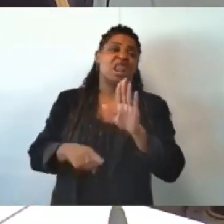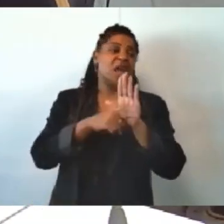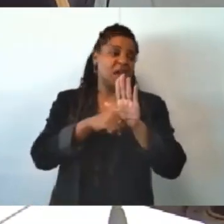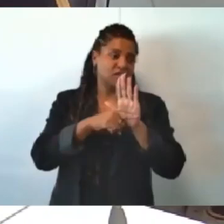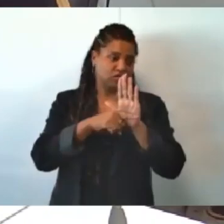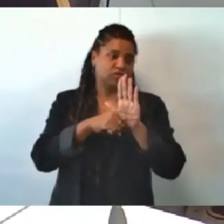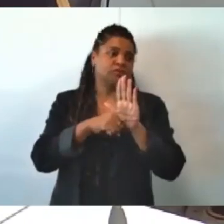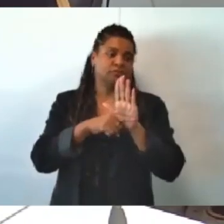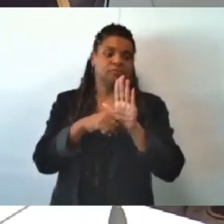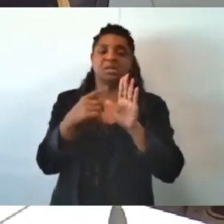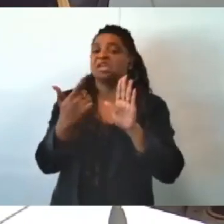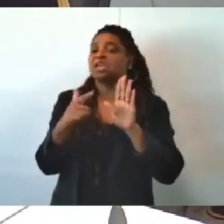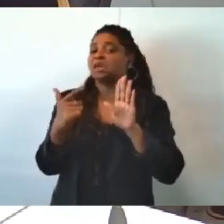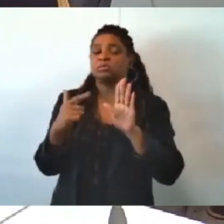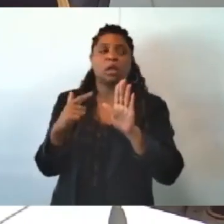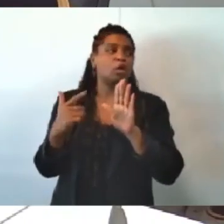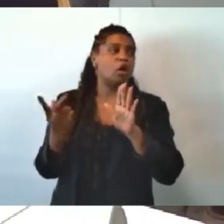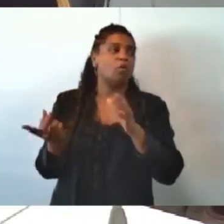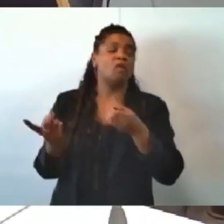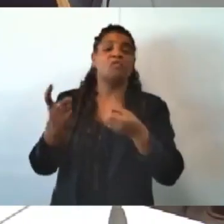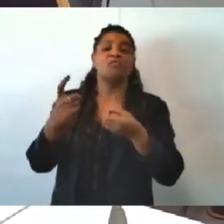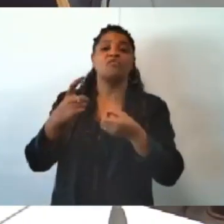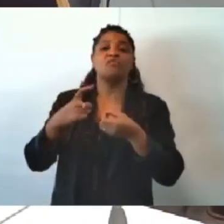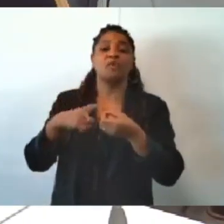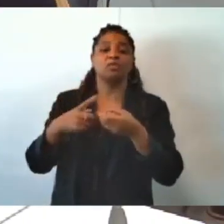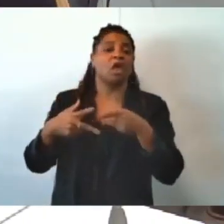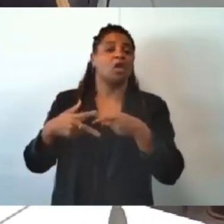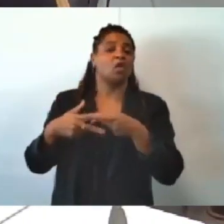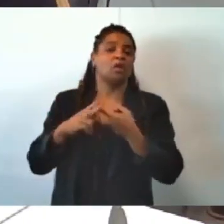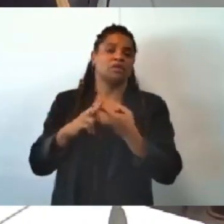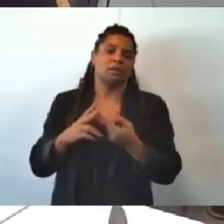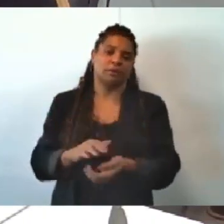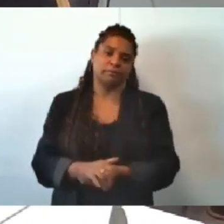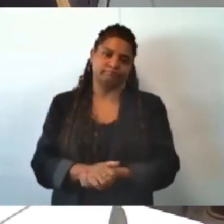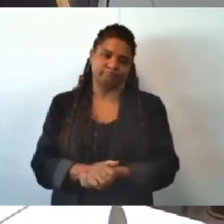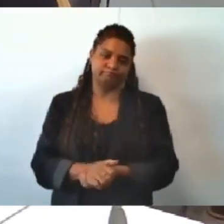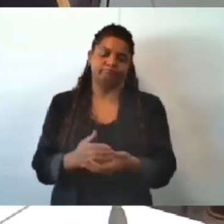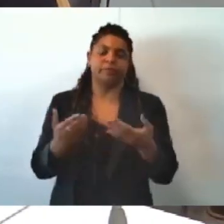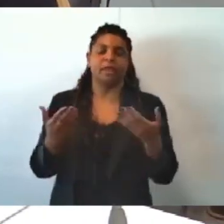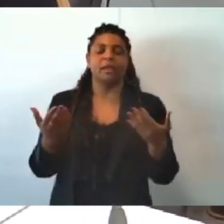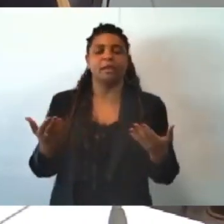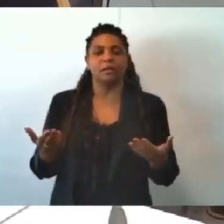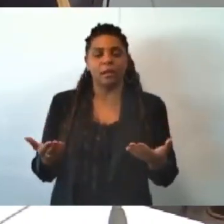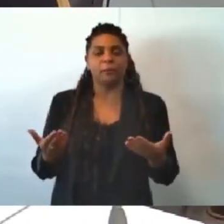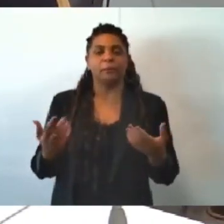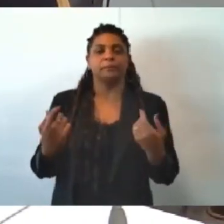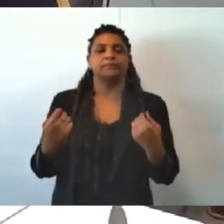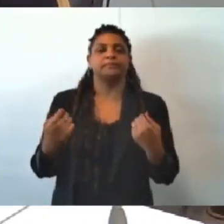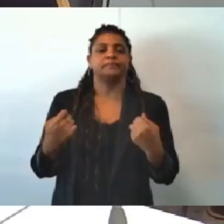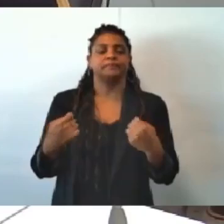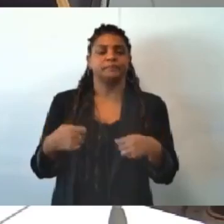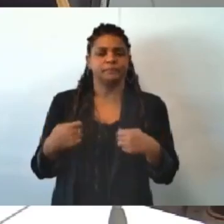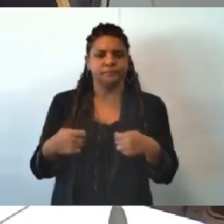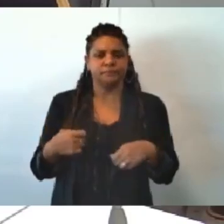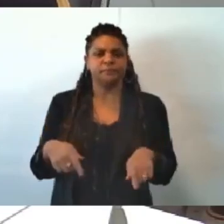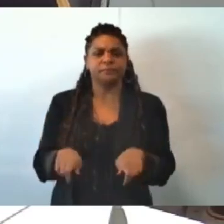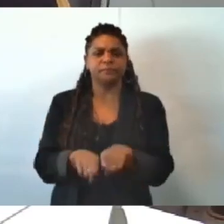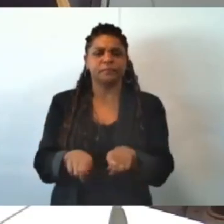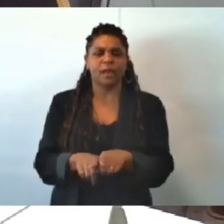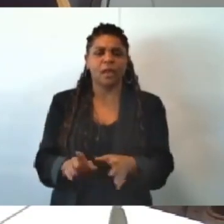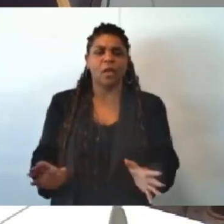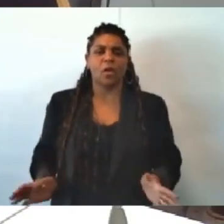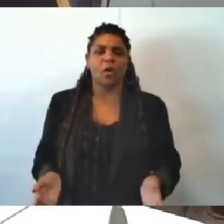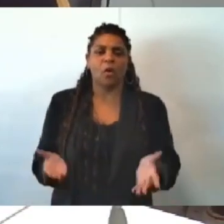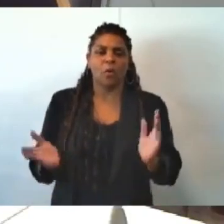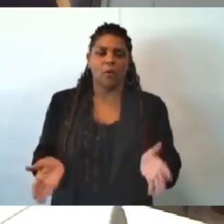de revitalizar espaços urbanos e promover a comunidade, precisamos dizer que qualquer medida seja